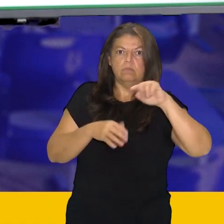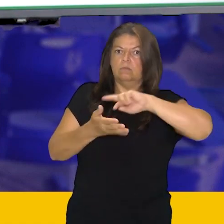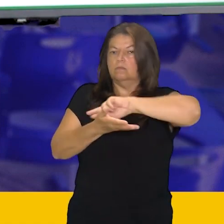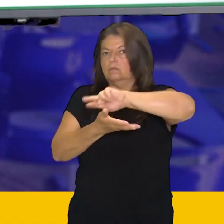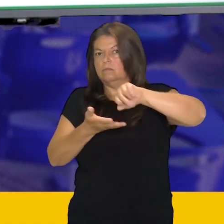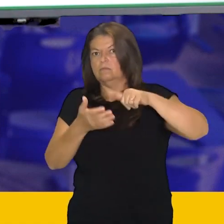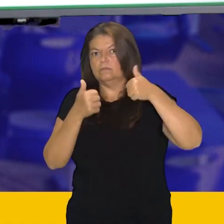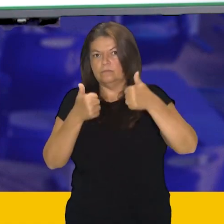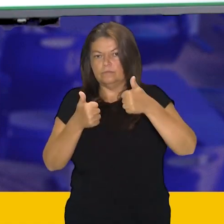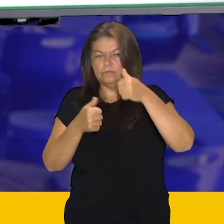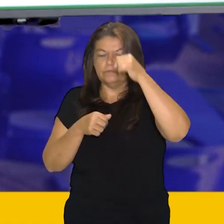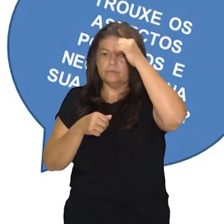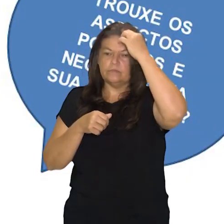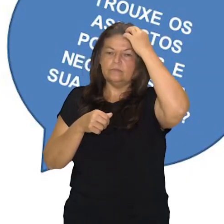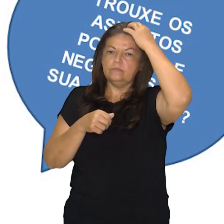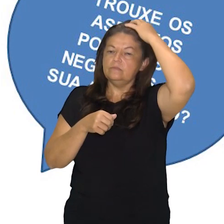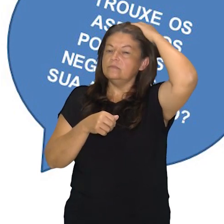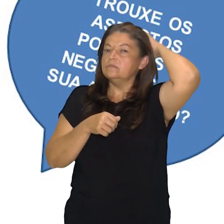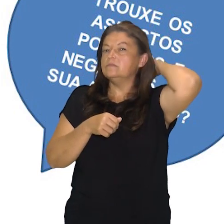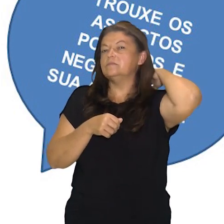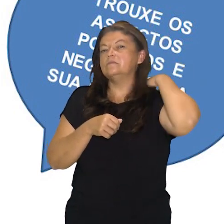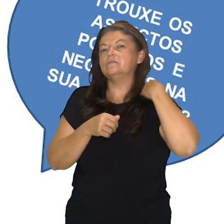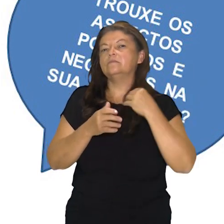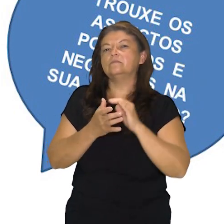poemas, ok?